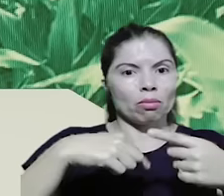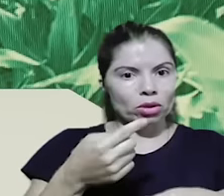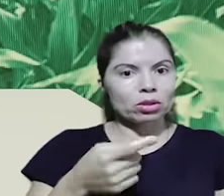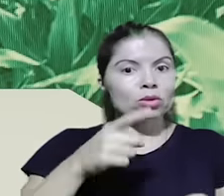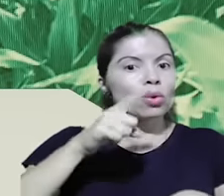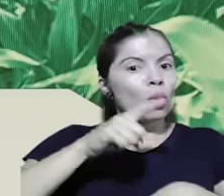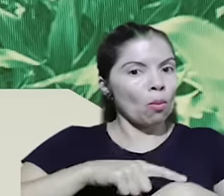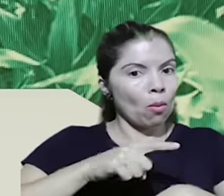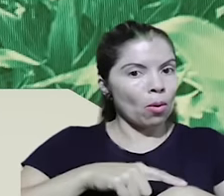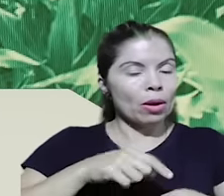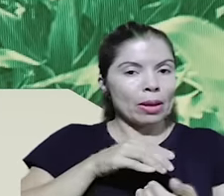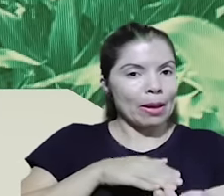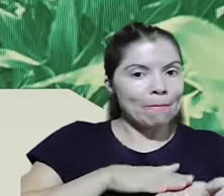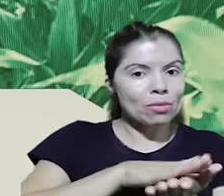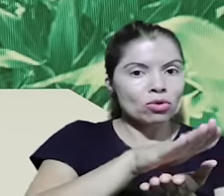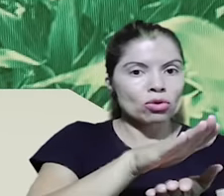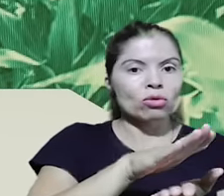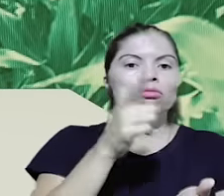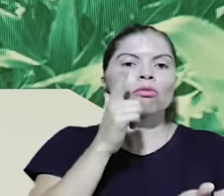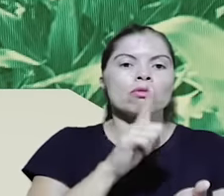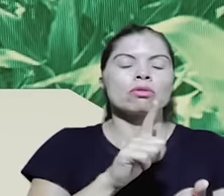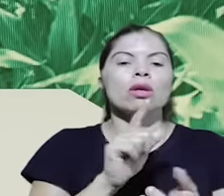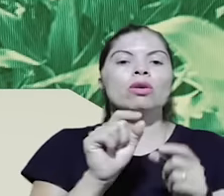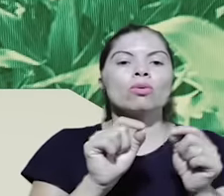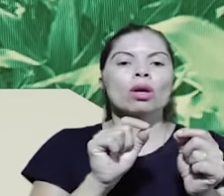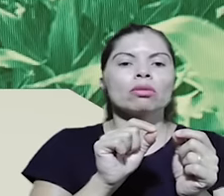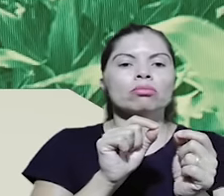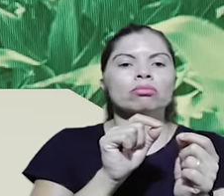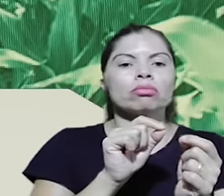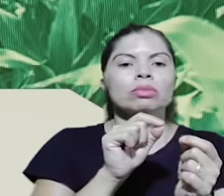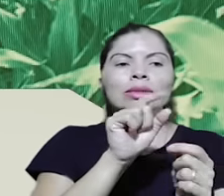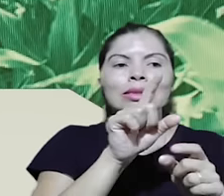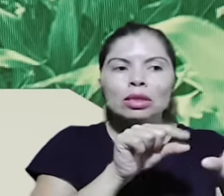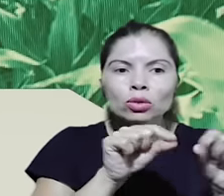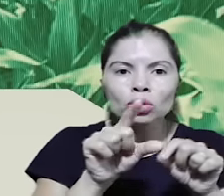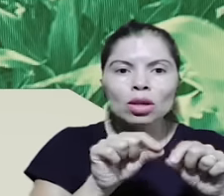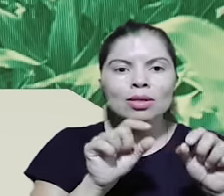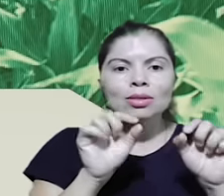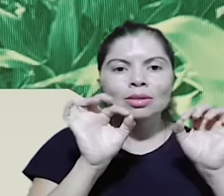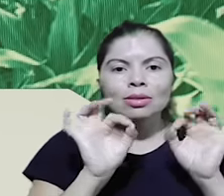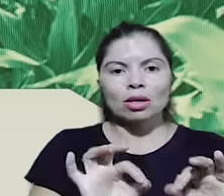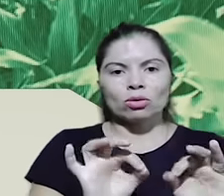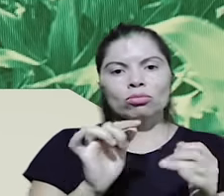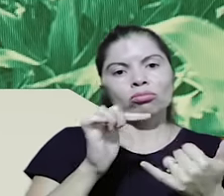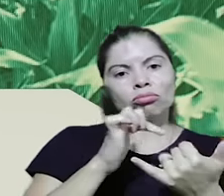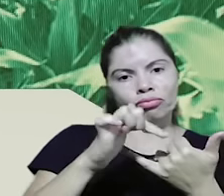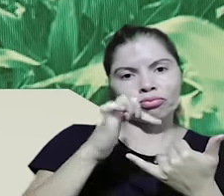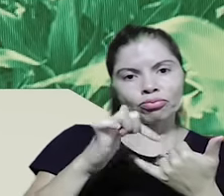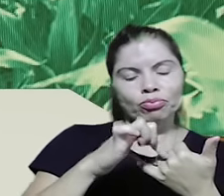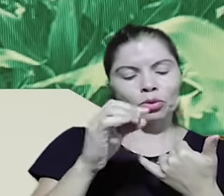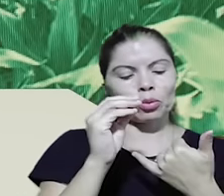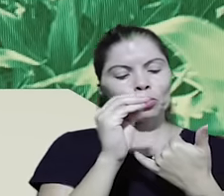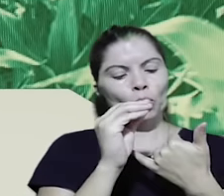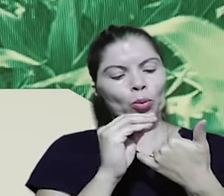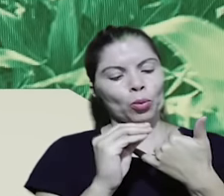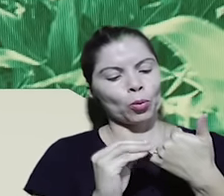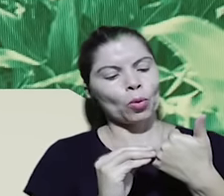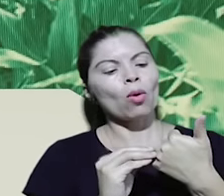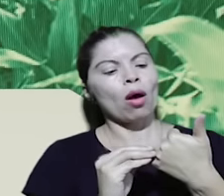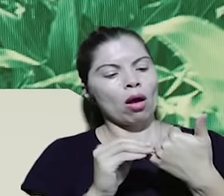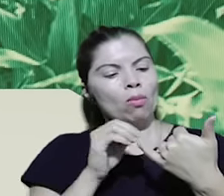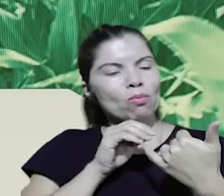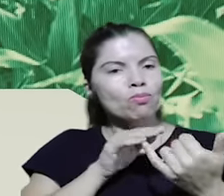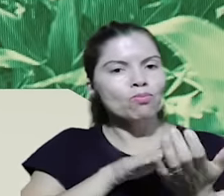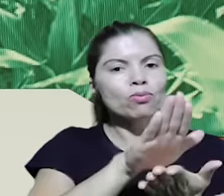momento da emissão da nota fiscal você conseguir fazer as seleções no celular tá então é muito